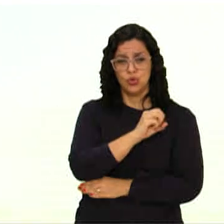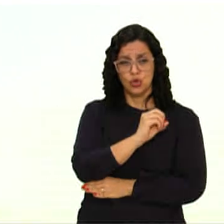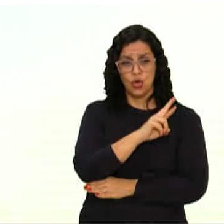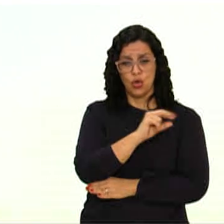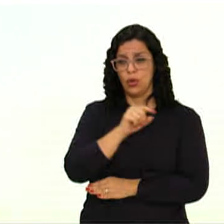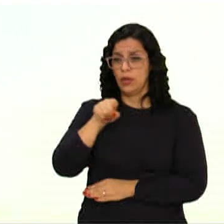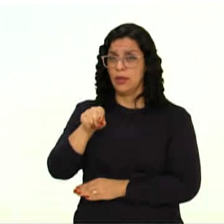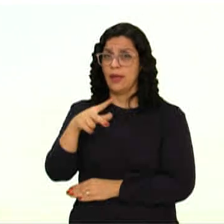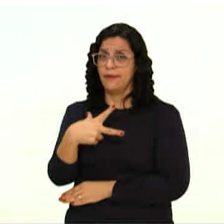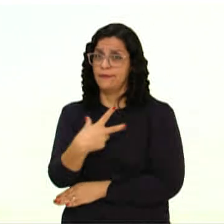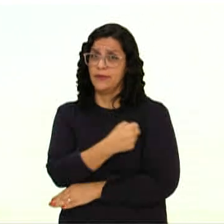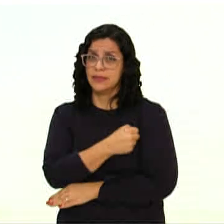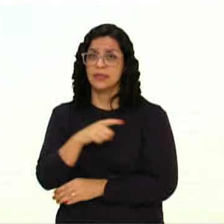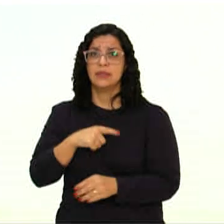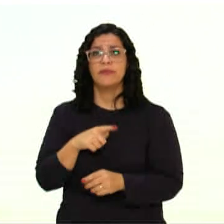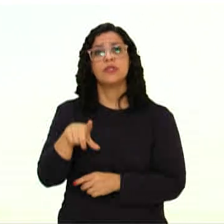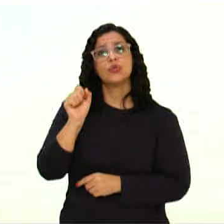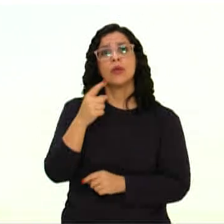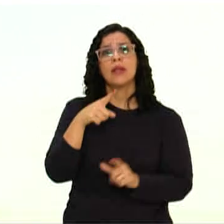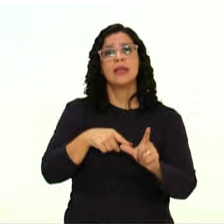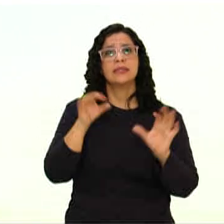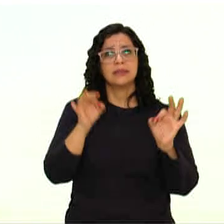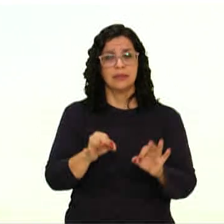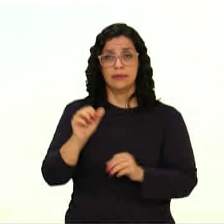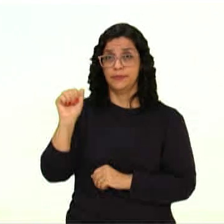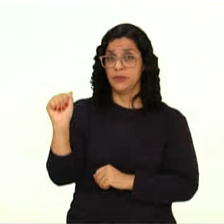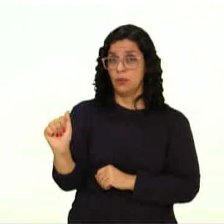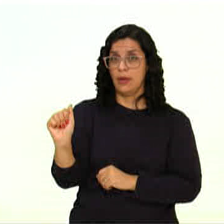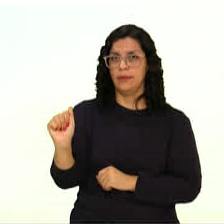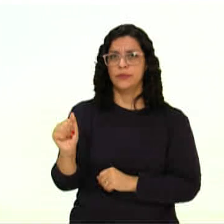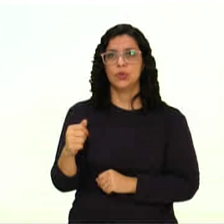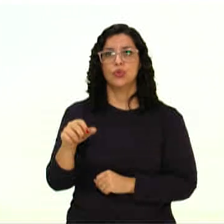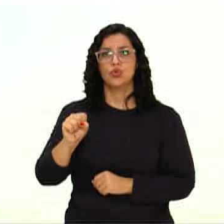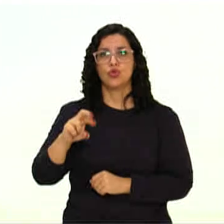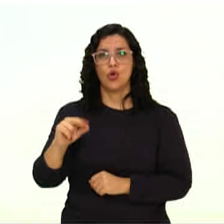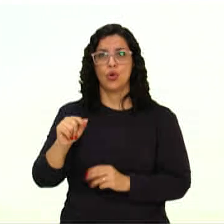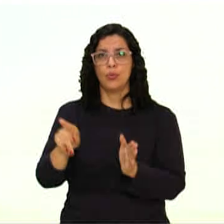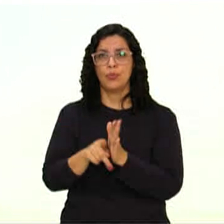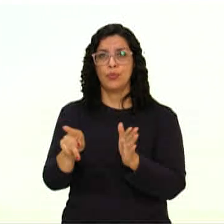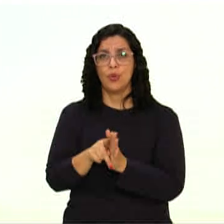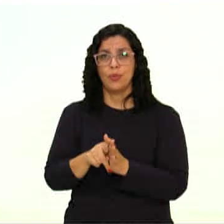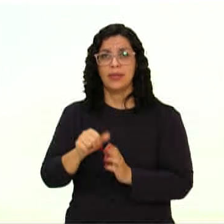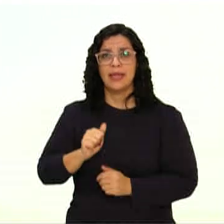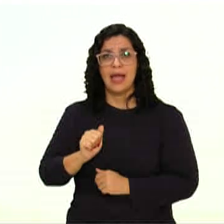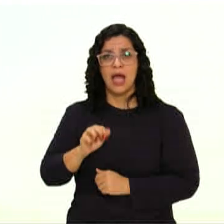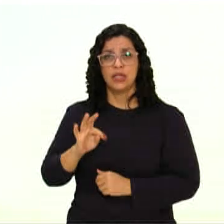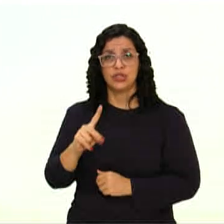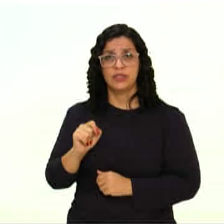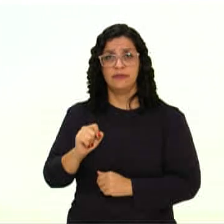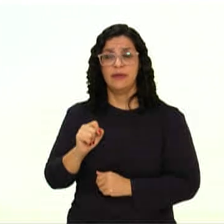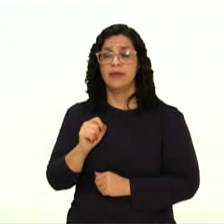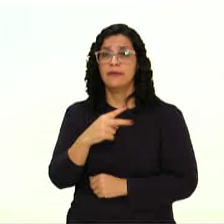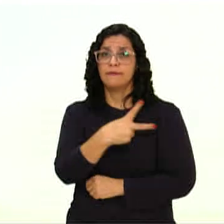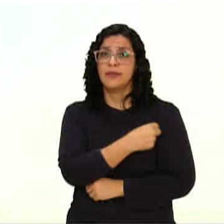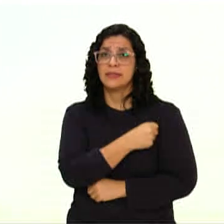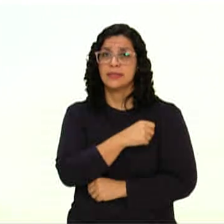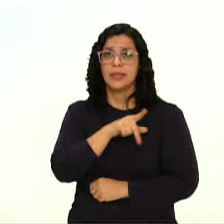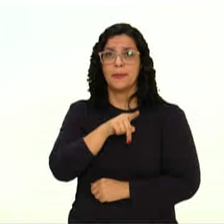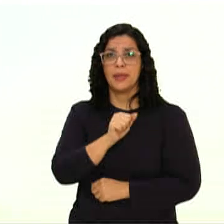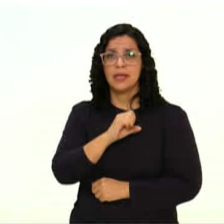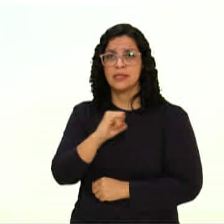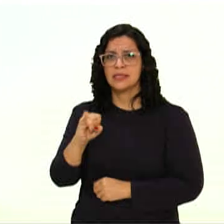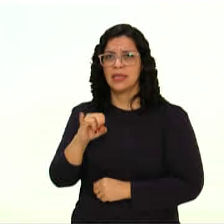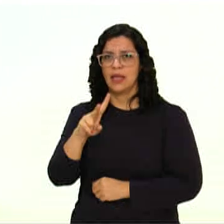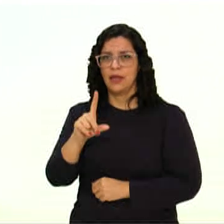vacinas. Assim, assinale a correta. Letra A. O soro é um tipo de imunização ativa e as vacinas correspondem à imunização